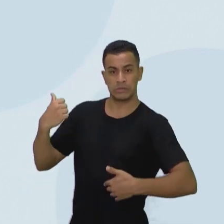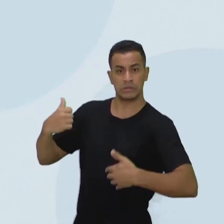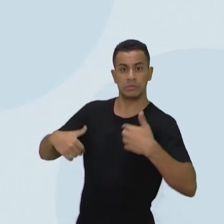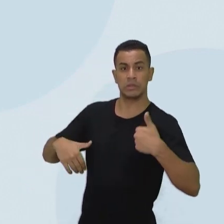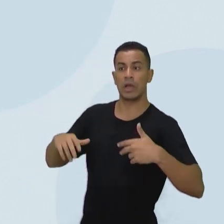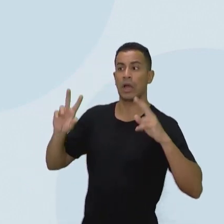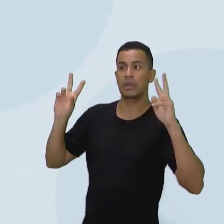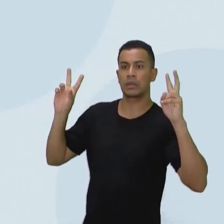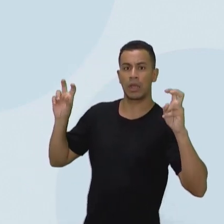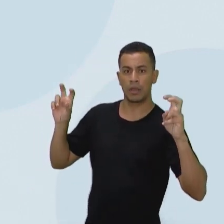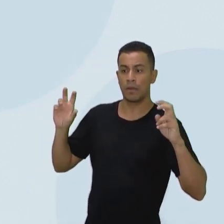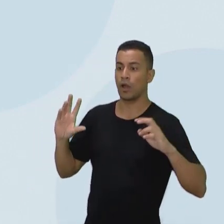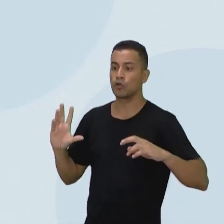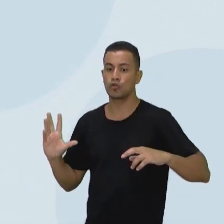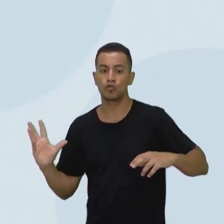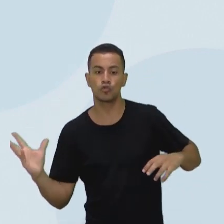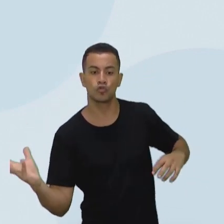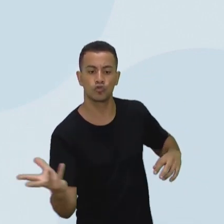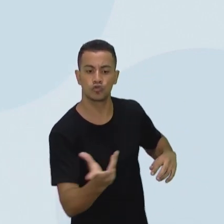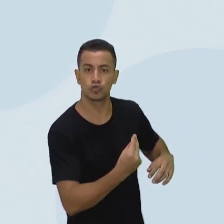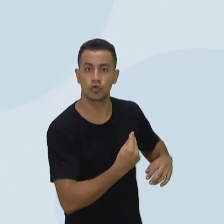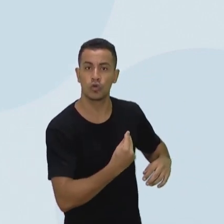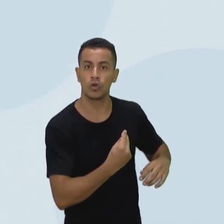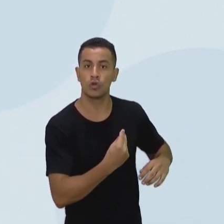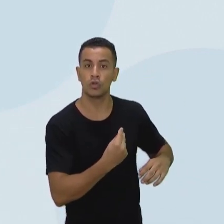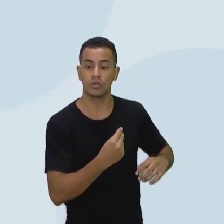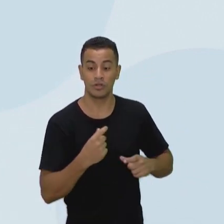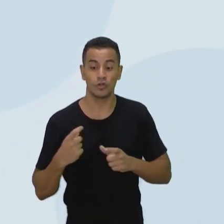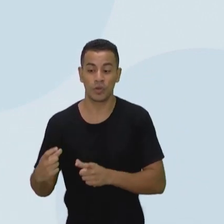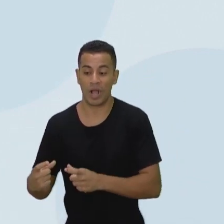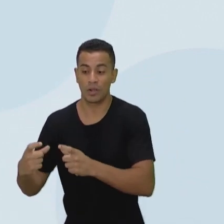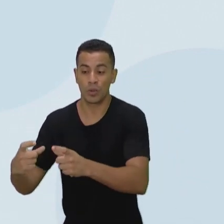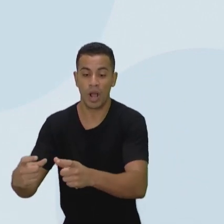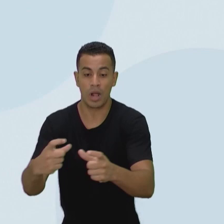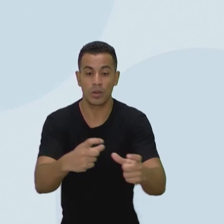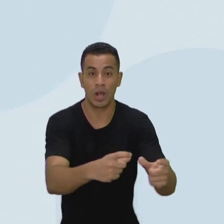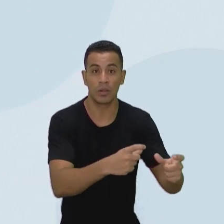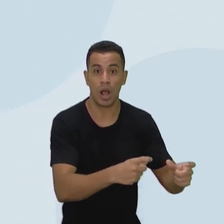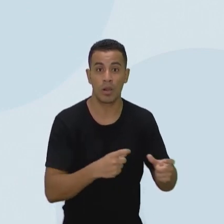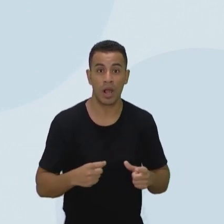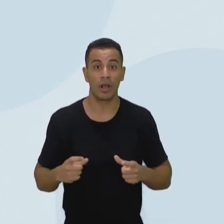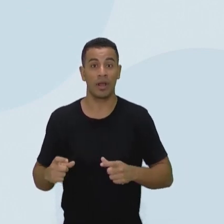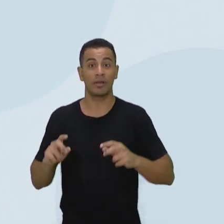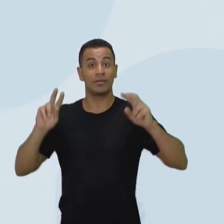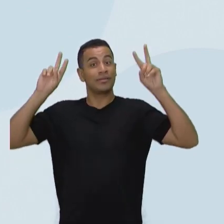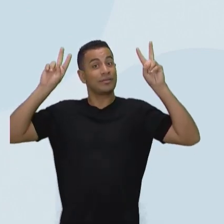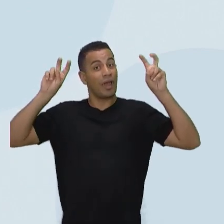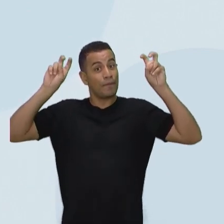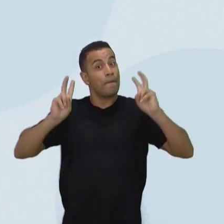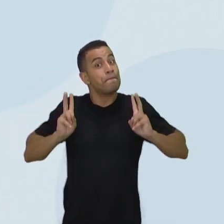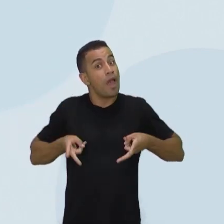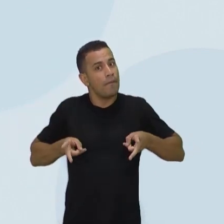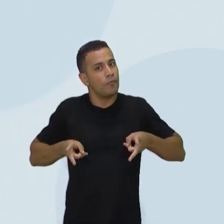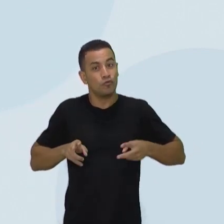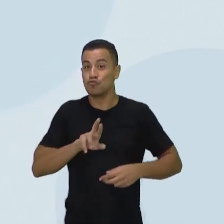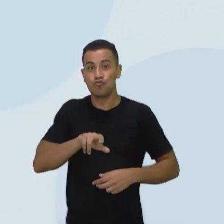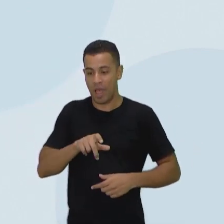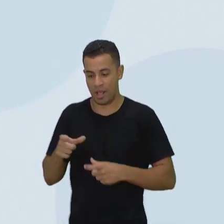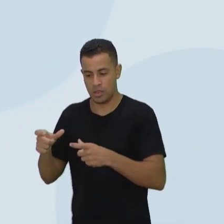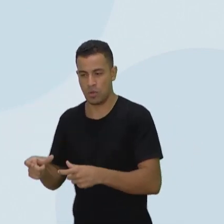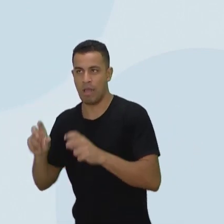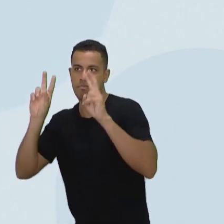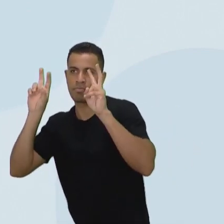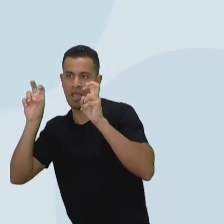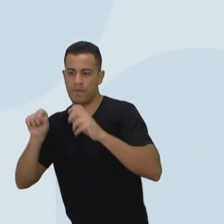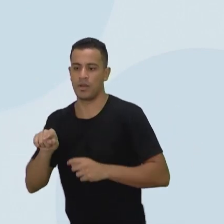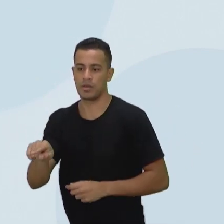é cada estação uma temática, não. É a mesma temática distribuída nas estações. Então, eu estou lá com a